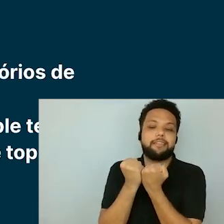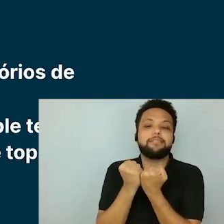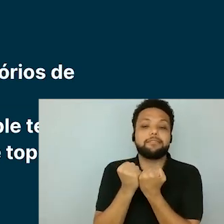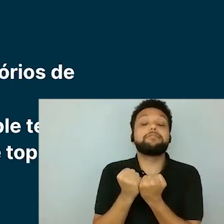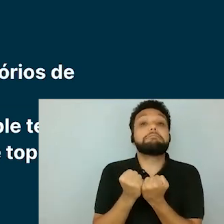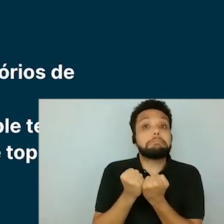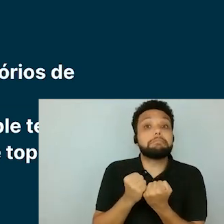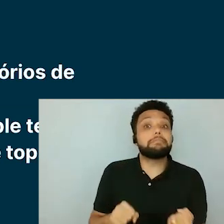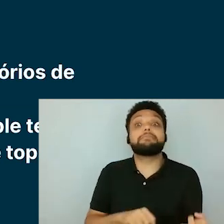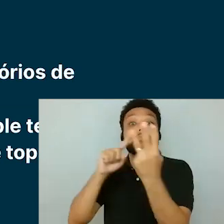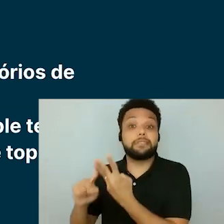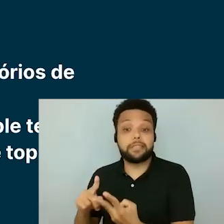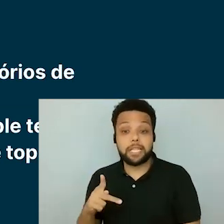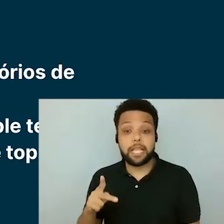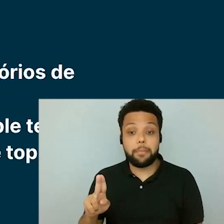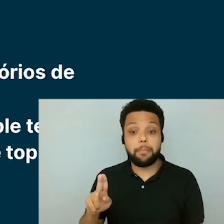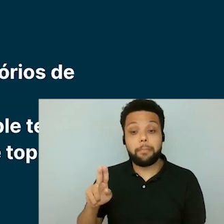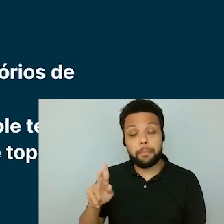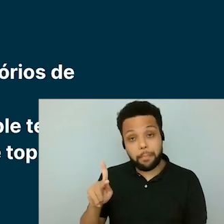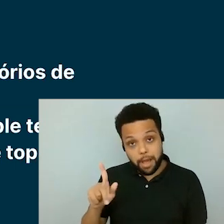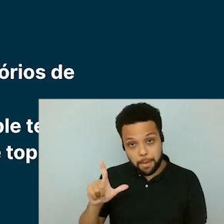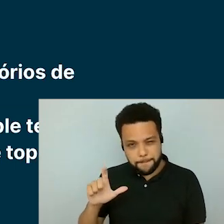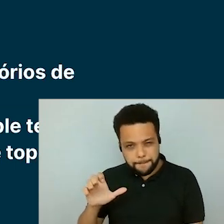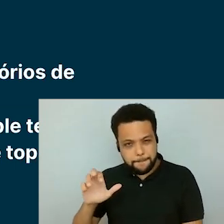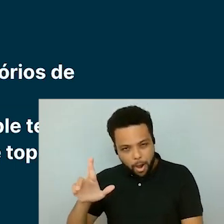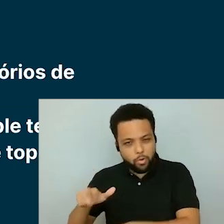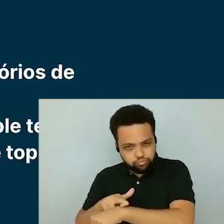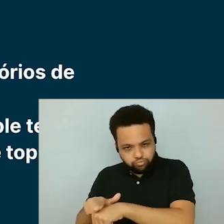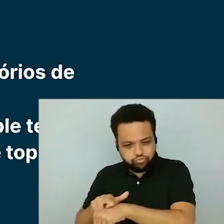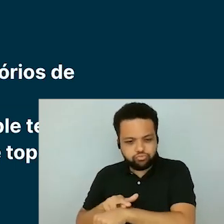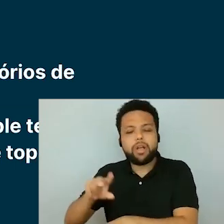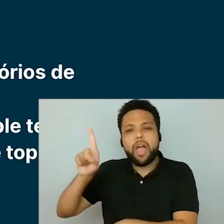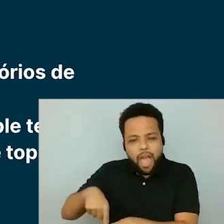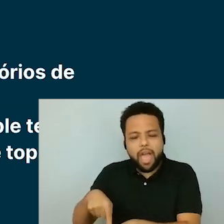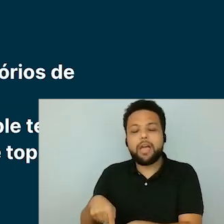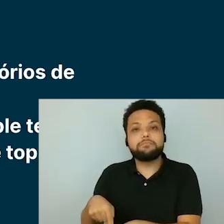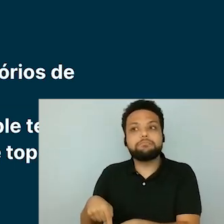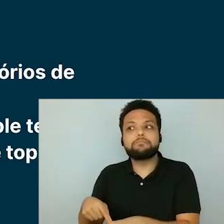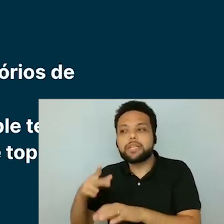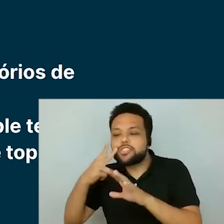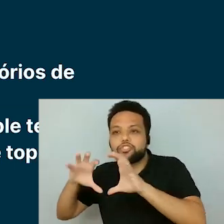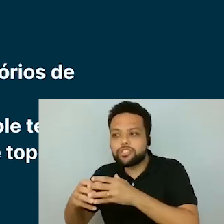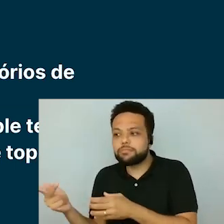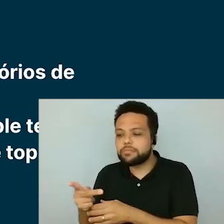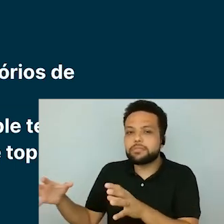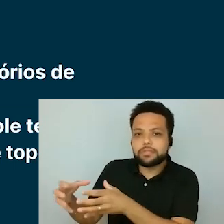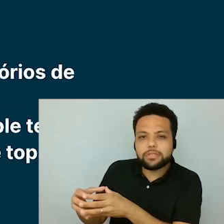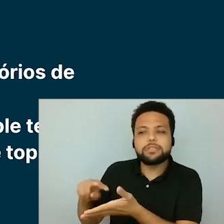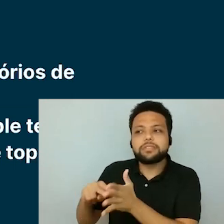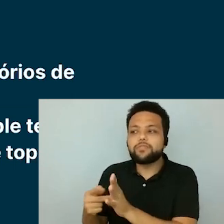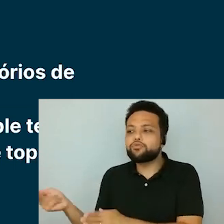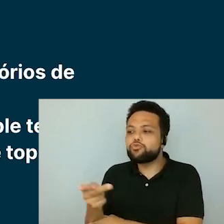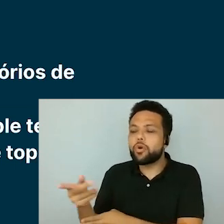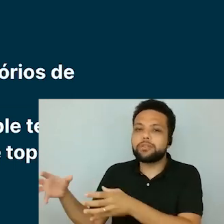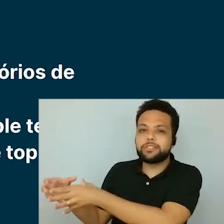um time, mas como uma dinâmica permanente entre esses times de Red e Blue, onde eles aprendem uns com os